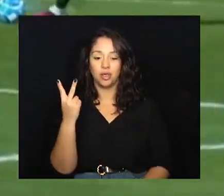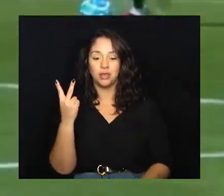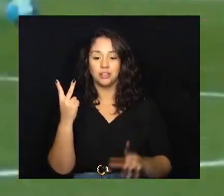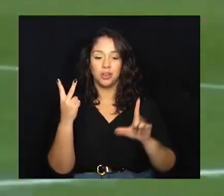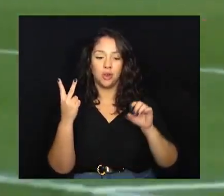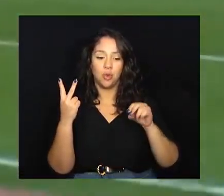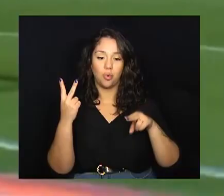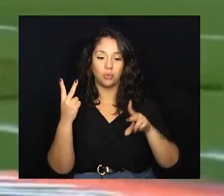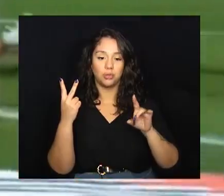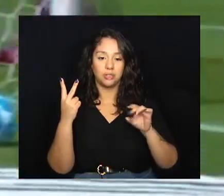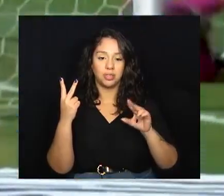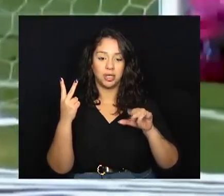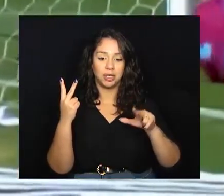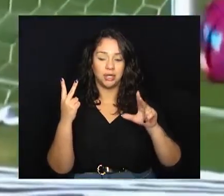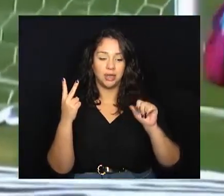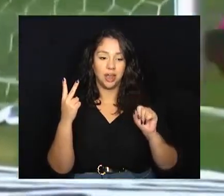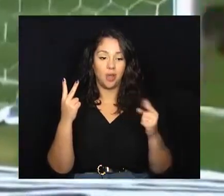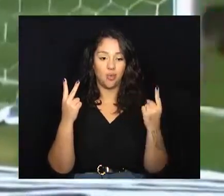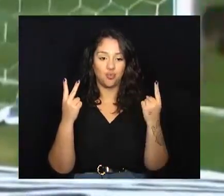2 Londrina